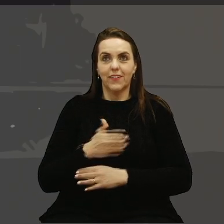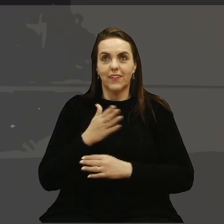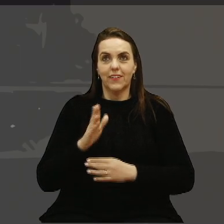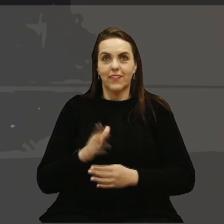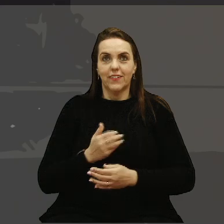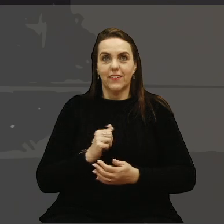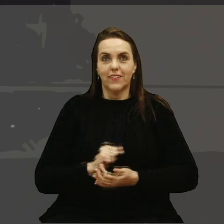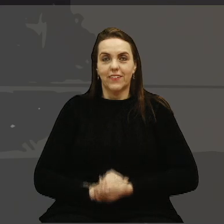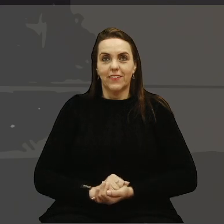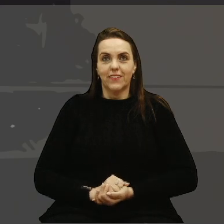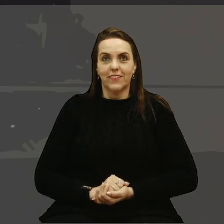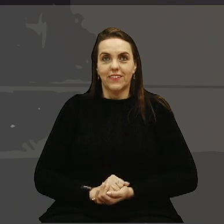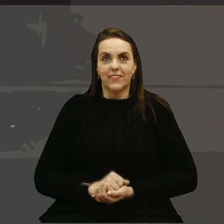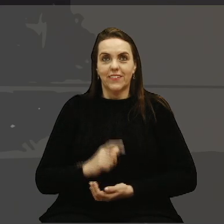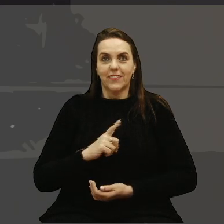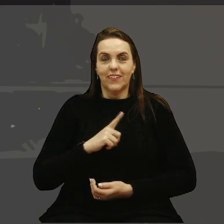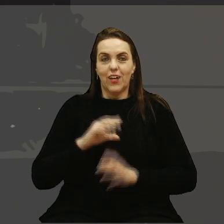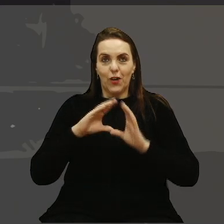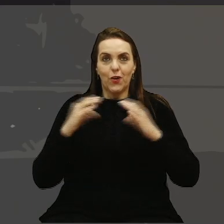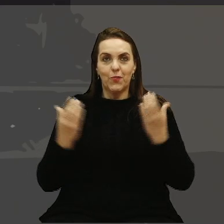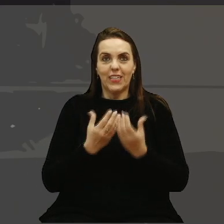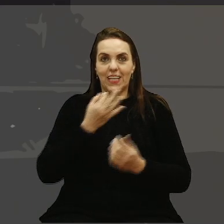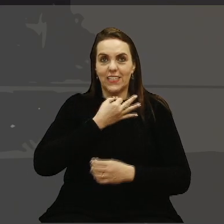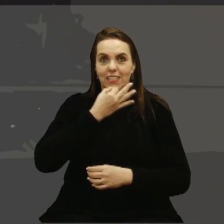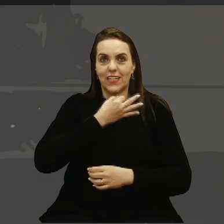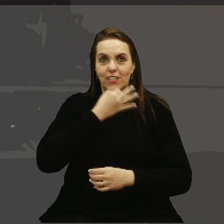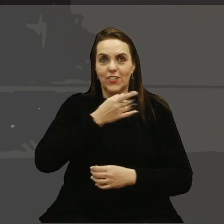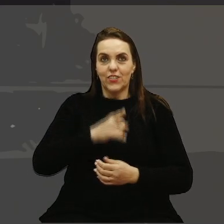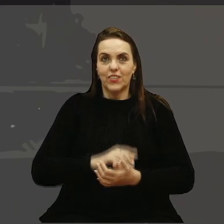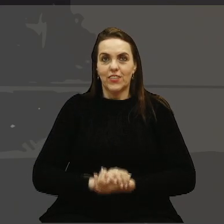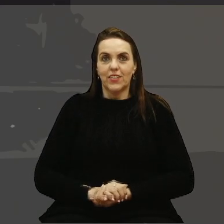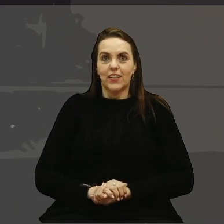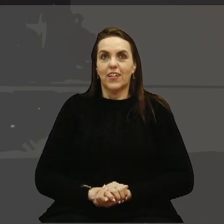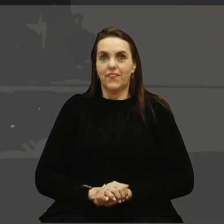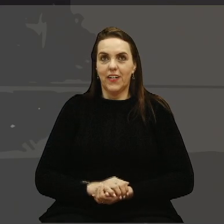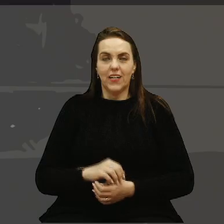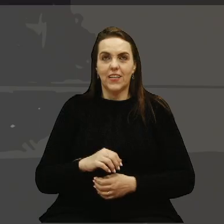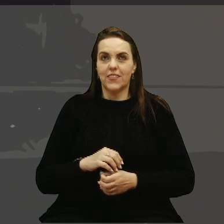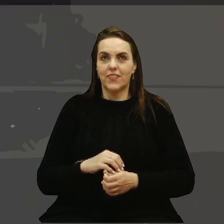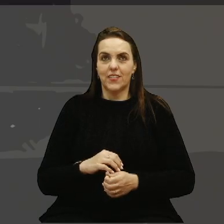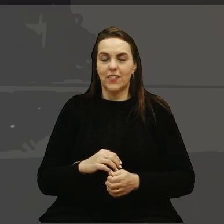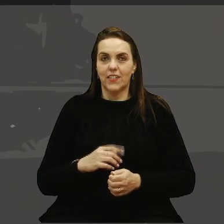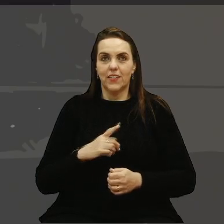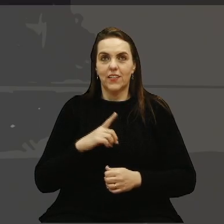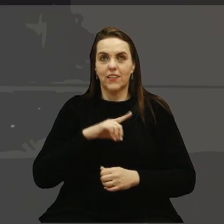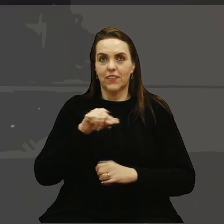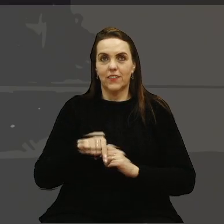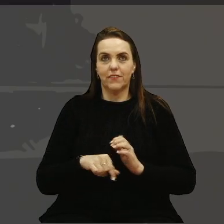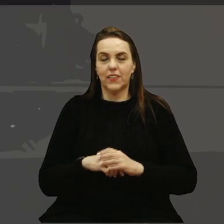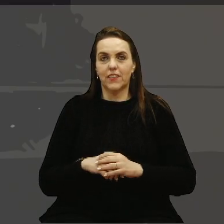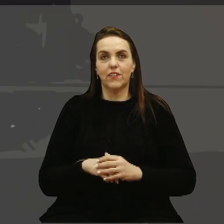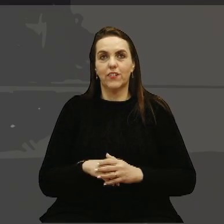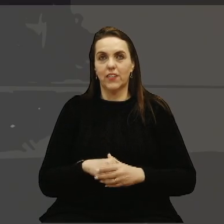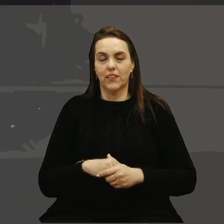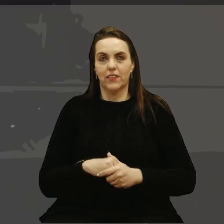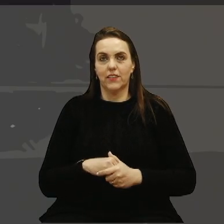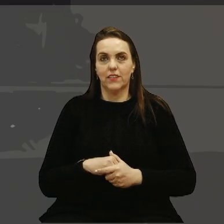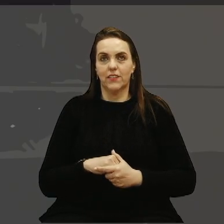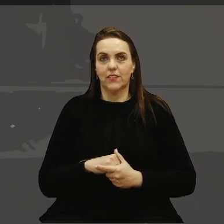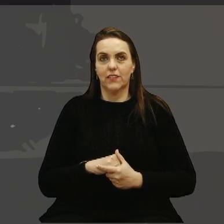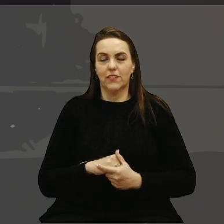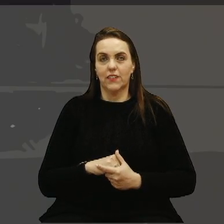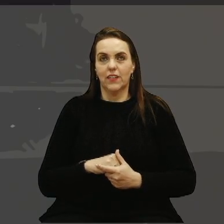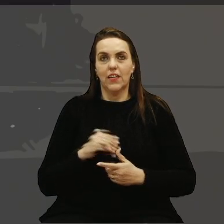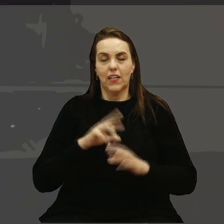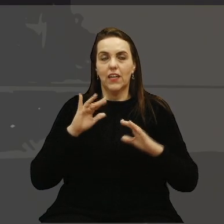Isso aí é para a nossa comunidade caxiense que nos brinda com o privilégio de estar acompanhando aí a TV Câmara, as